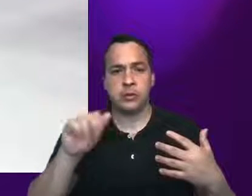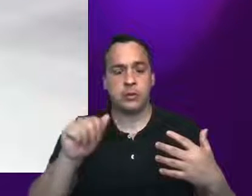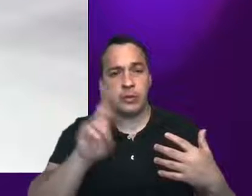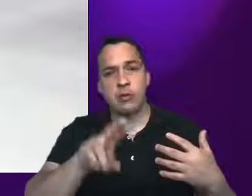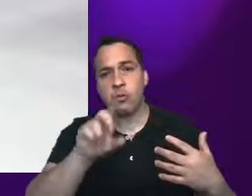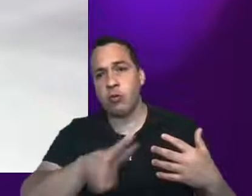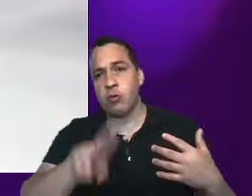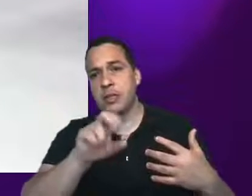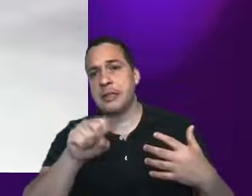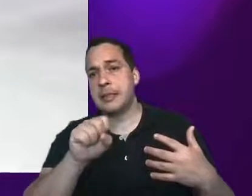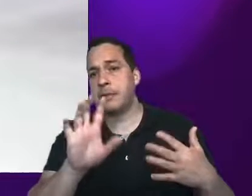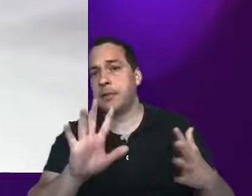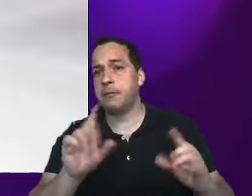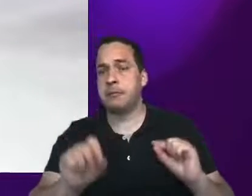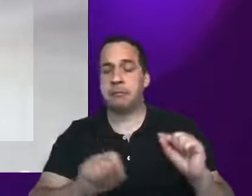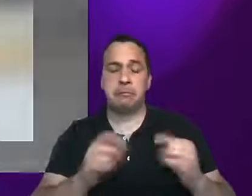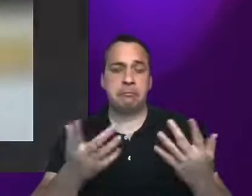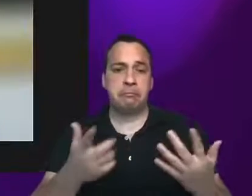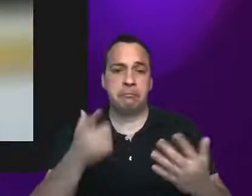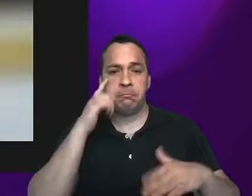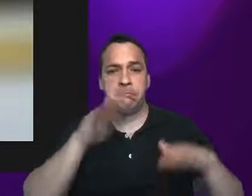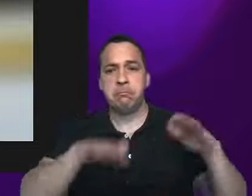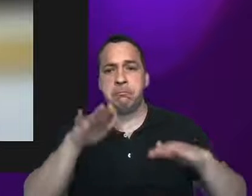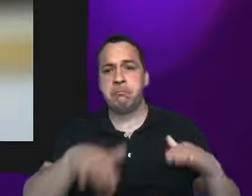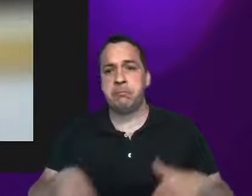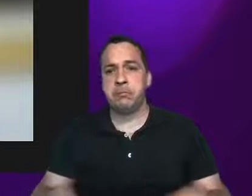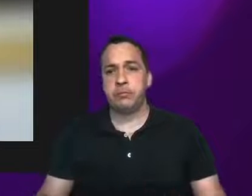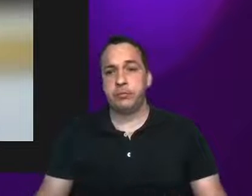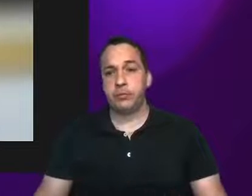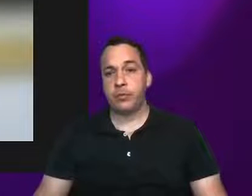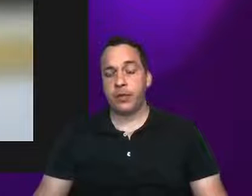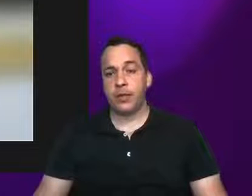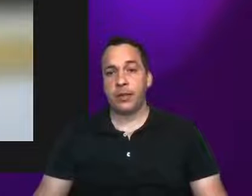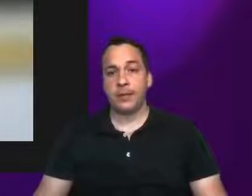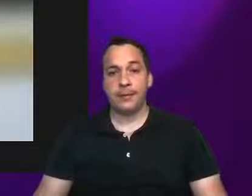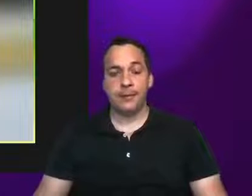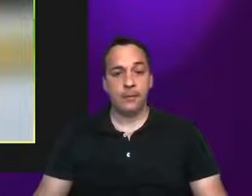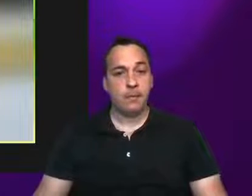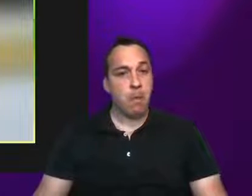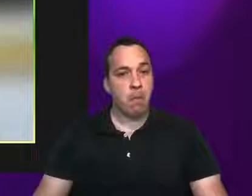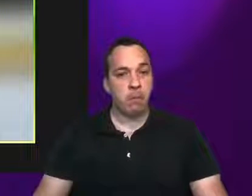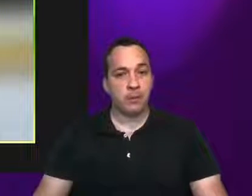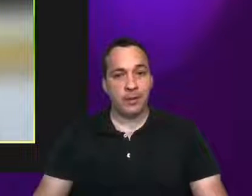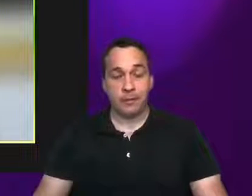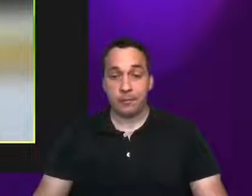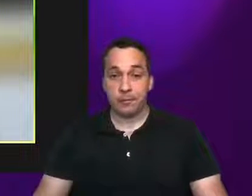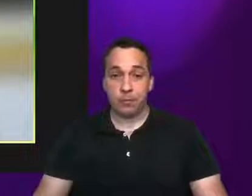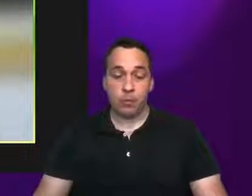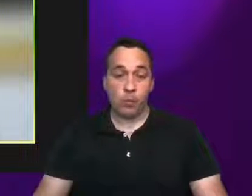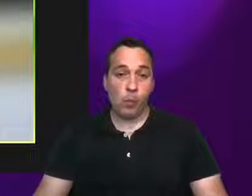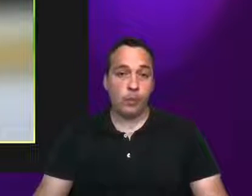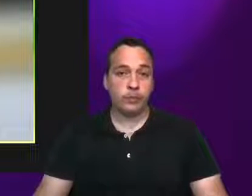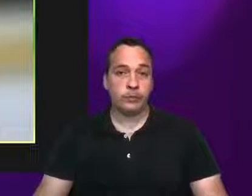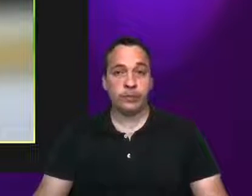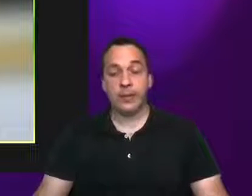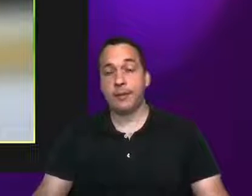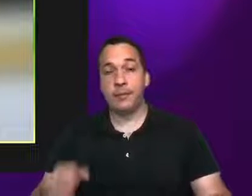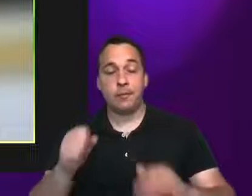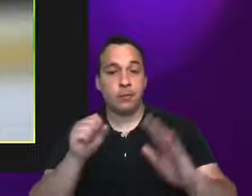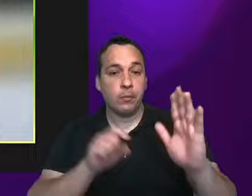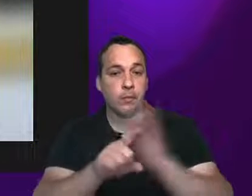a droga. Posso fazer uma pergunta, Eduardo?